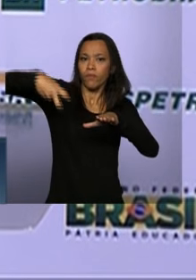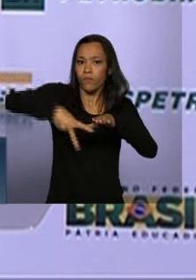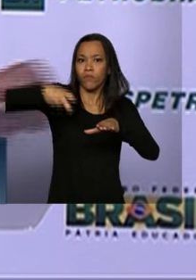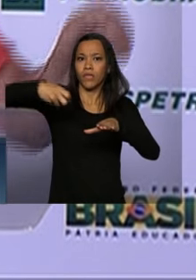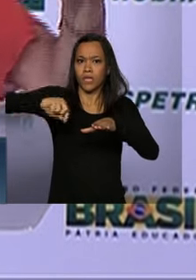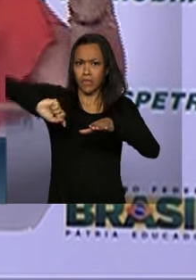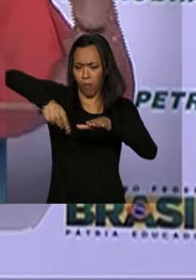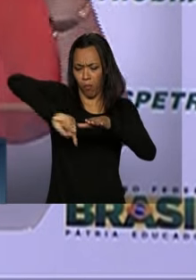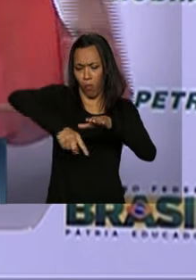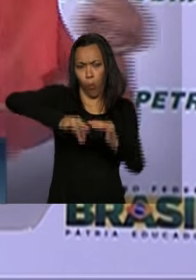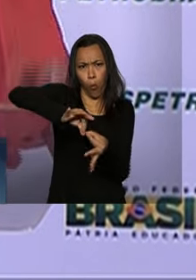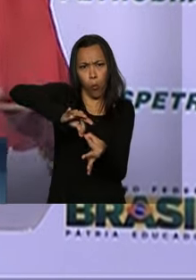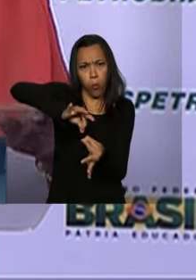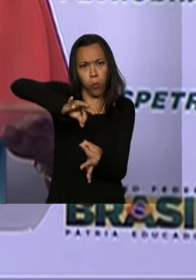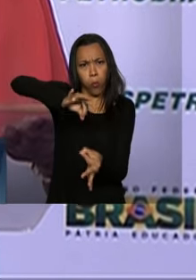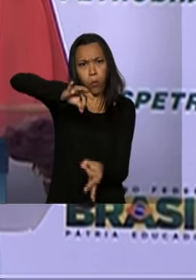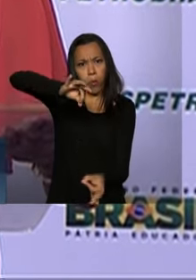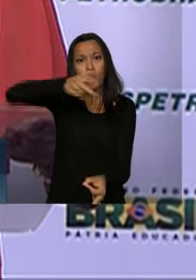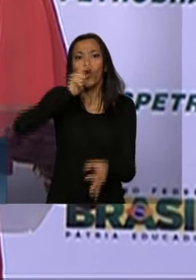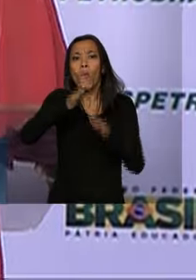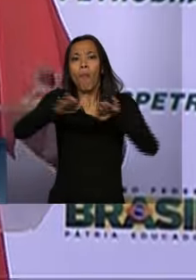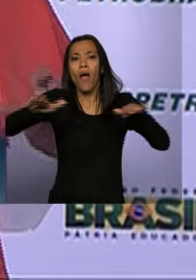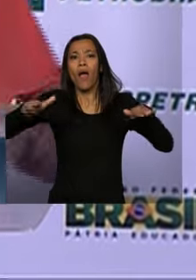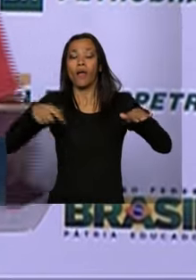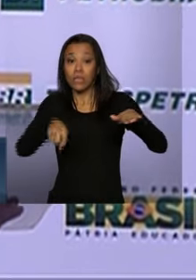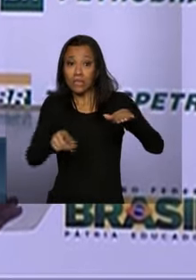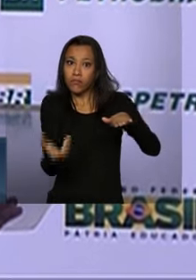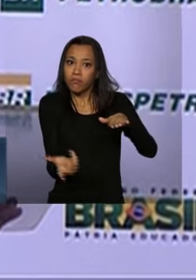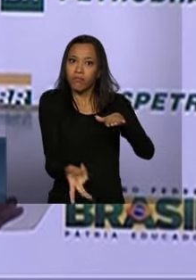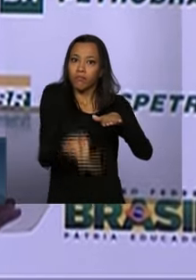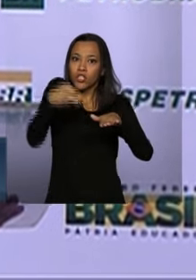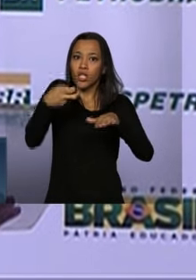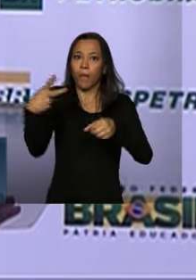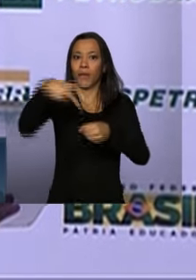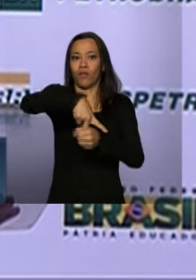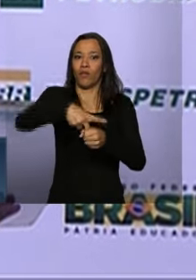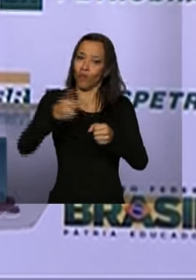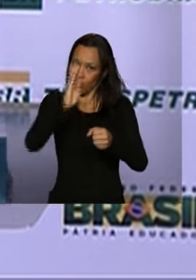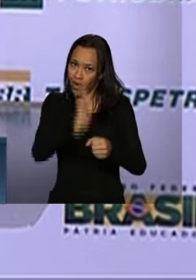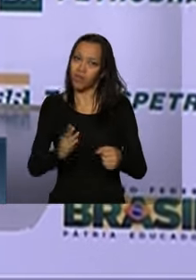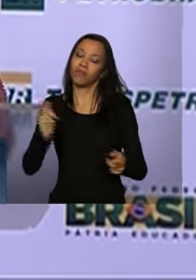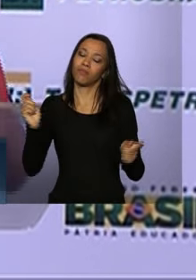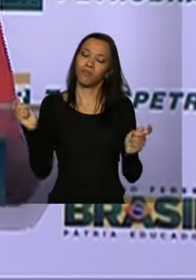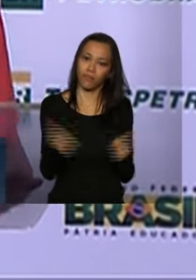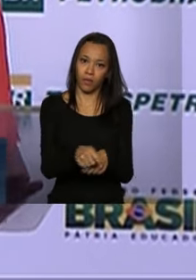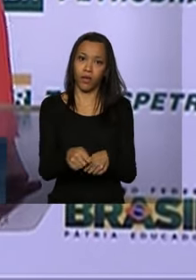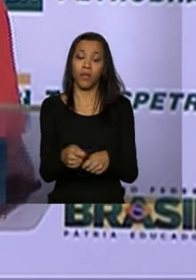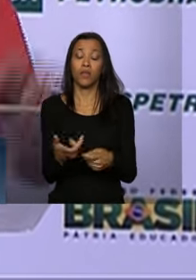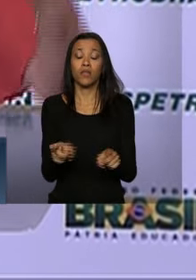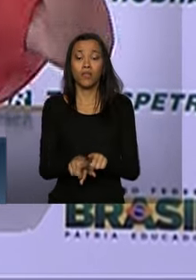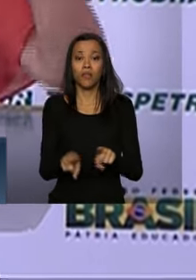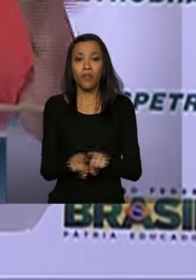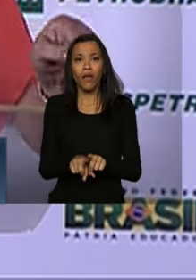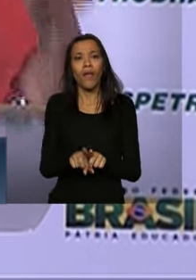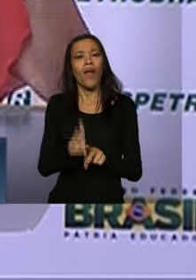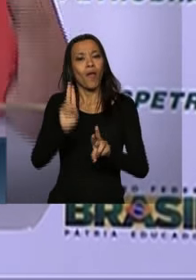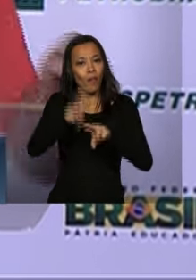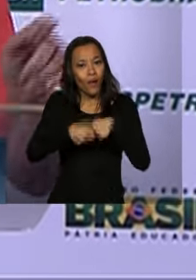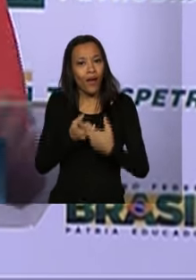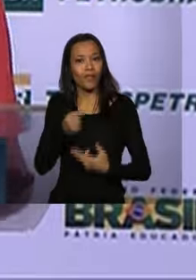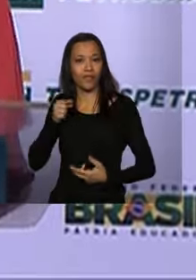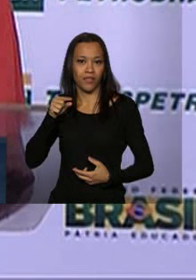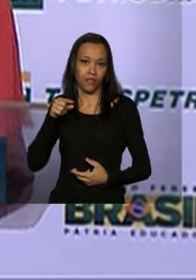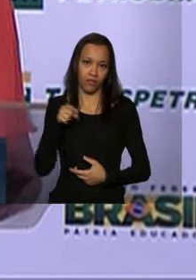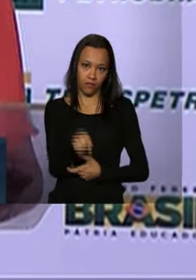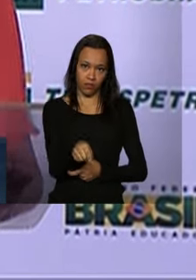nessa profundidade a preços competitivos, o Brasil extrai. E, além disso, é por causa